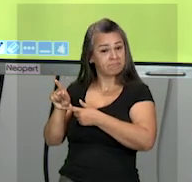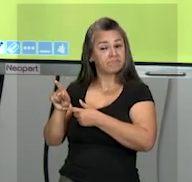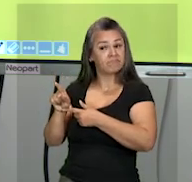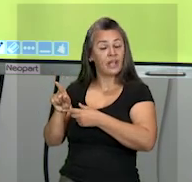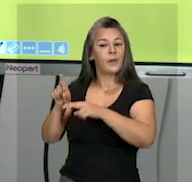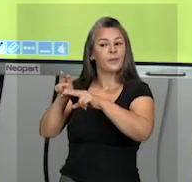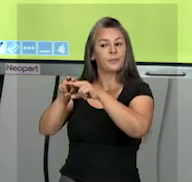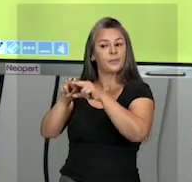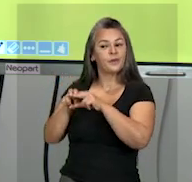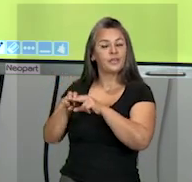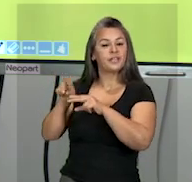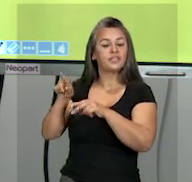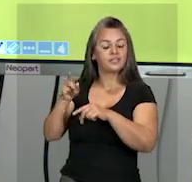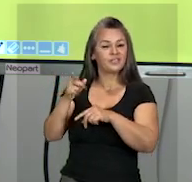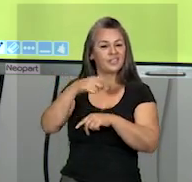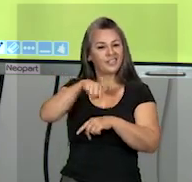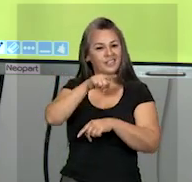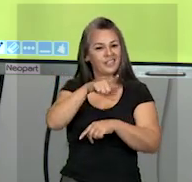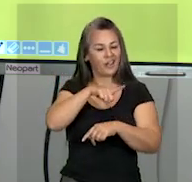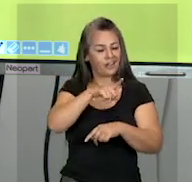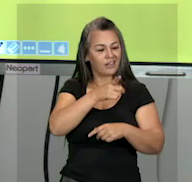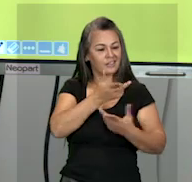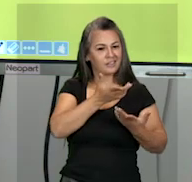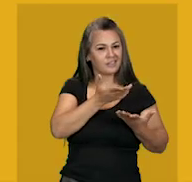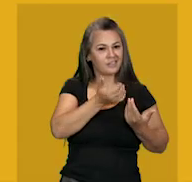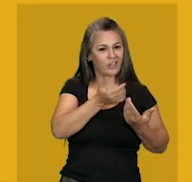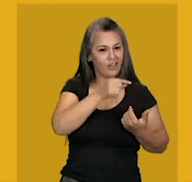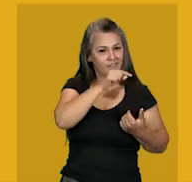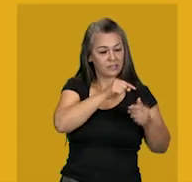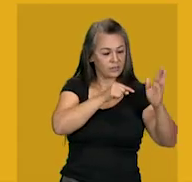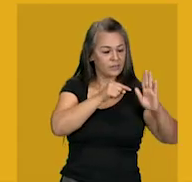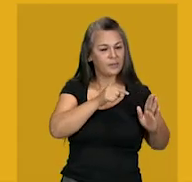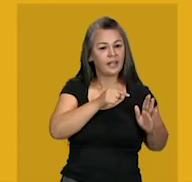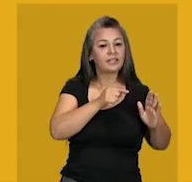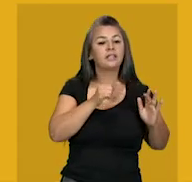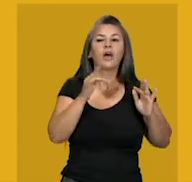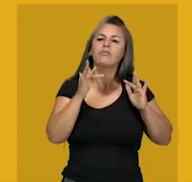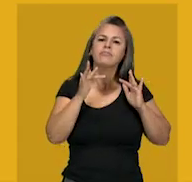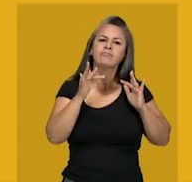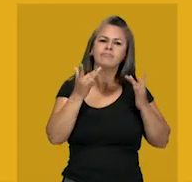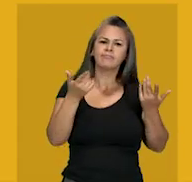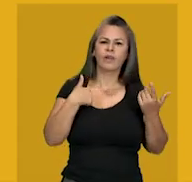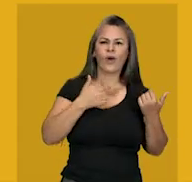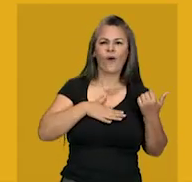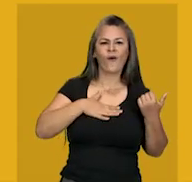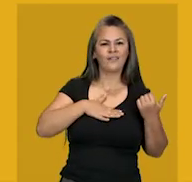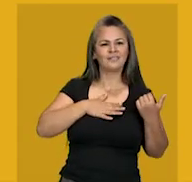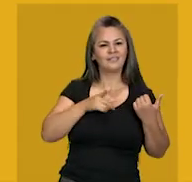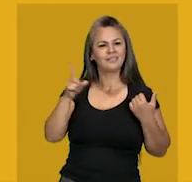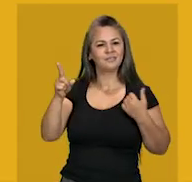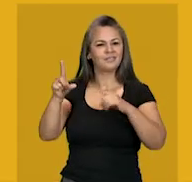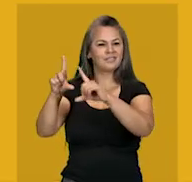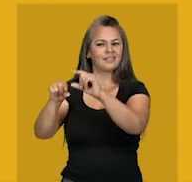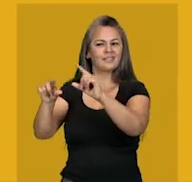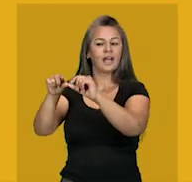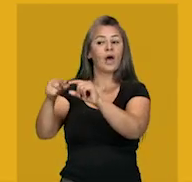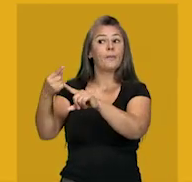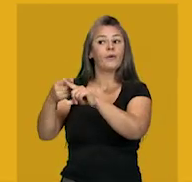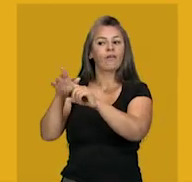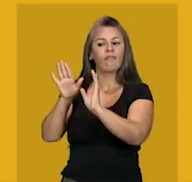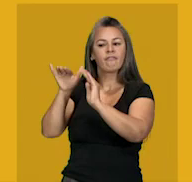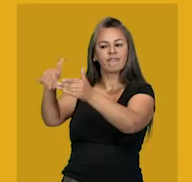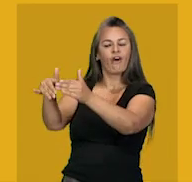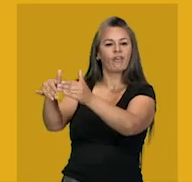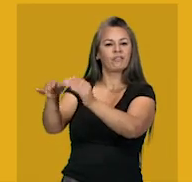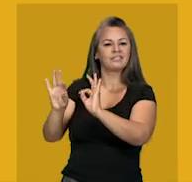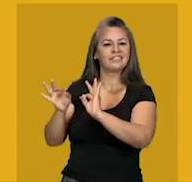tanto contato com a cultura japonesa, porque o Japão investiu pesado nessa ideia de games, animes, enfim, indústria cultural.